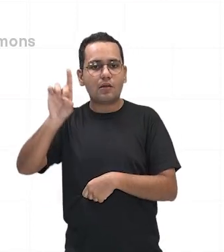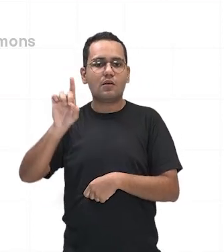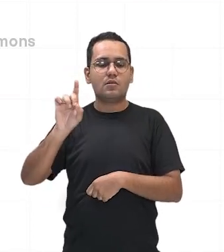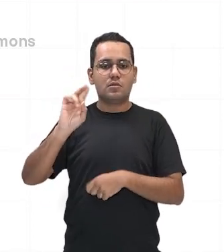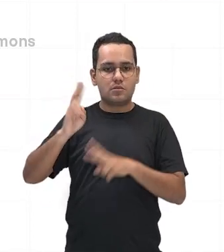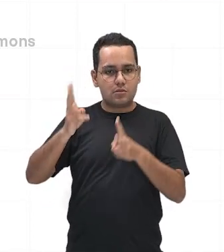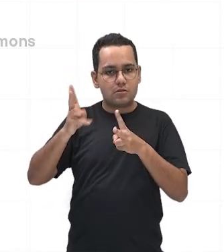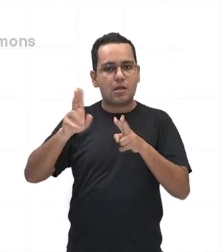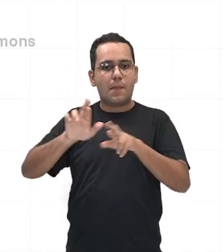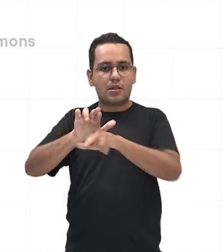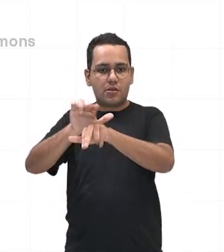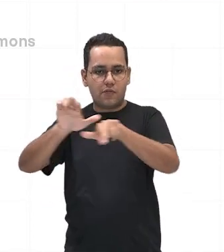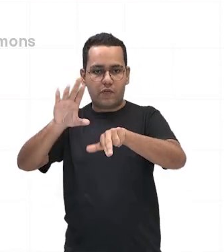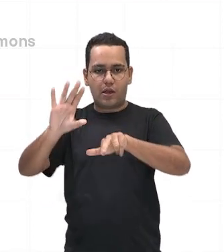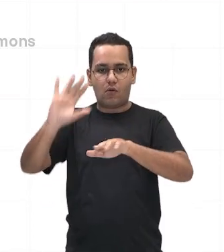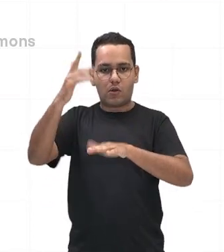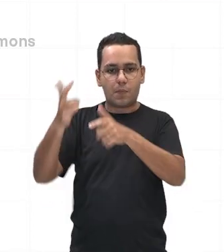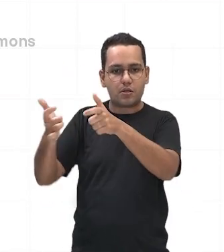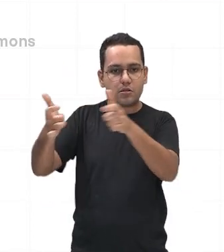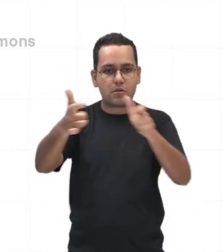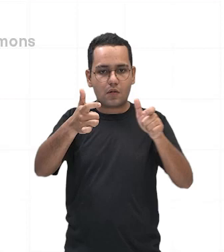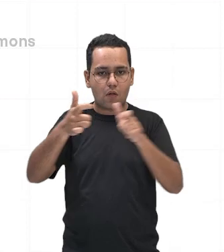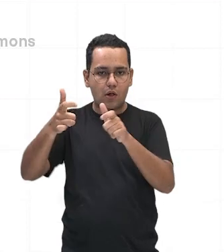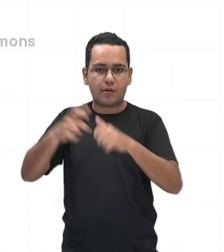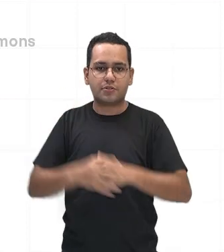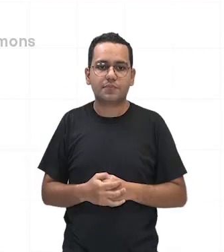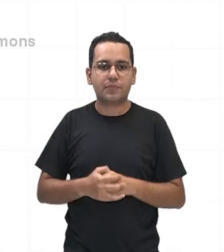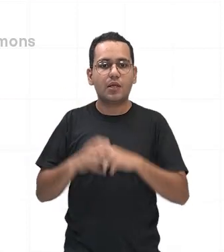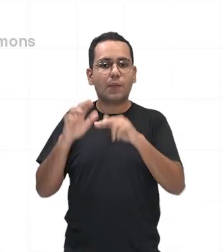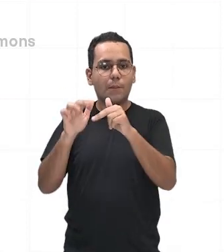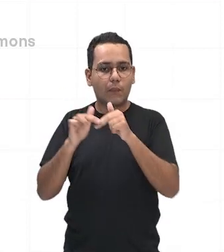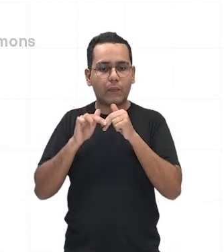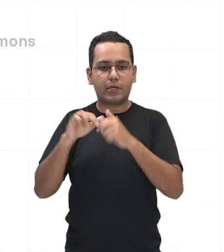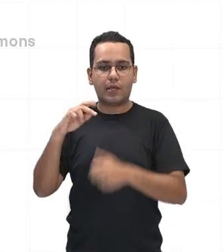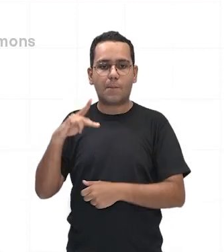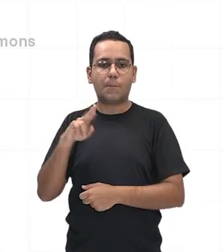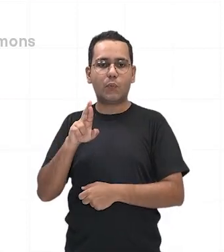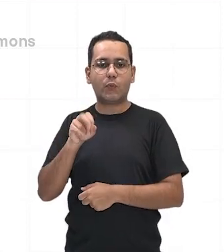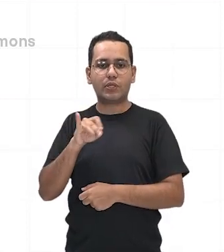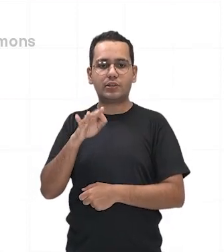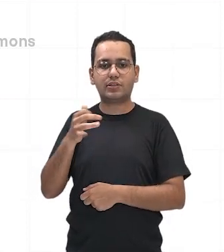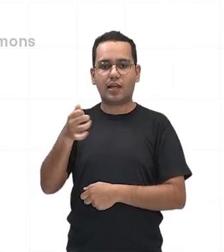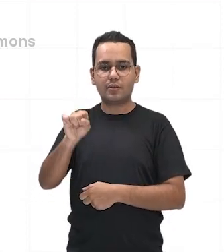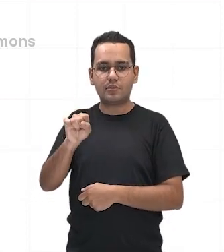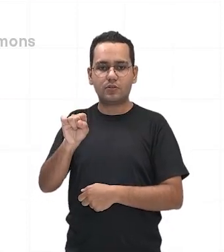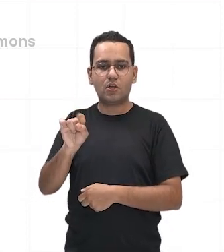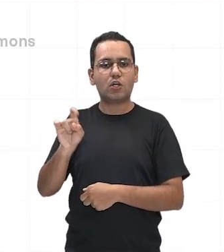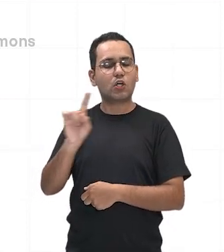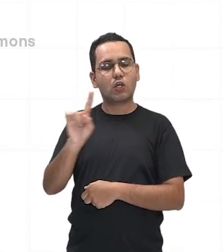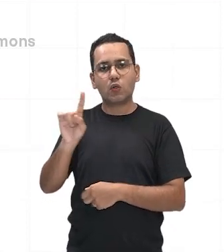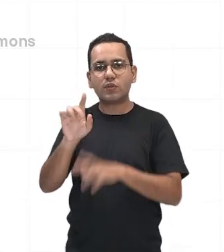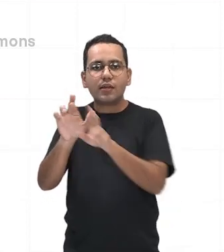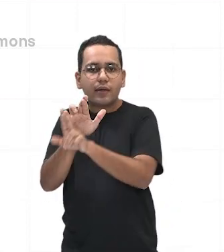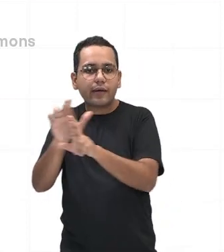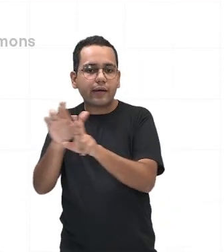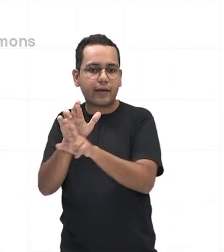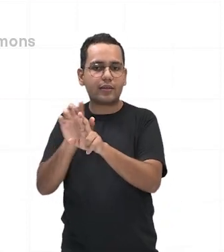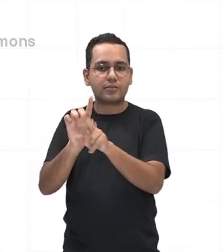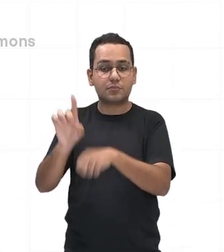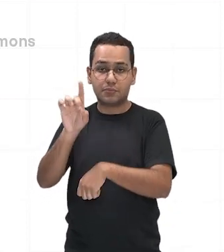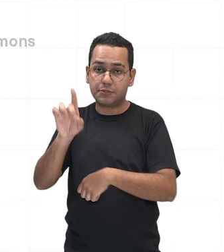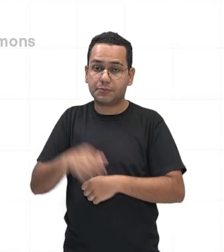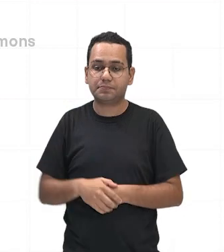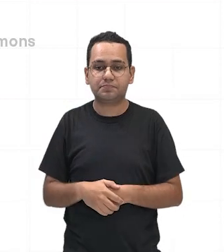associam normalmente a ele, tá? Então, nessa cartelinha aí, vocês têm, inclusive, um monge que fez aí a construção, então,